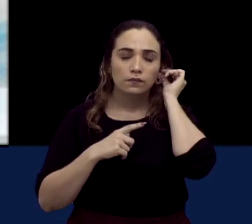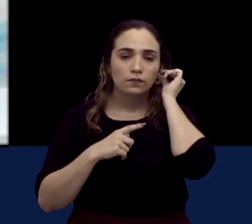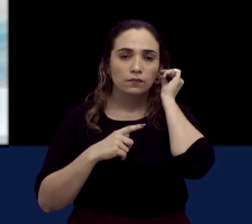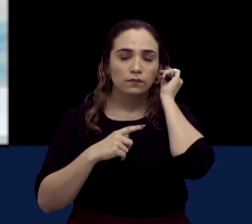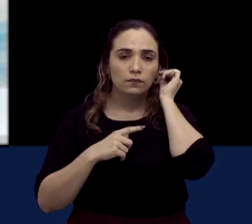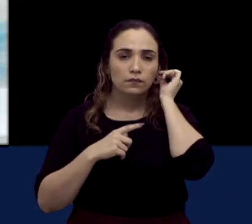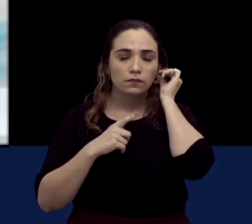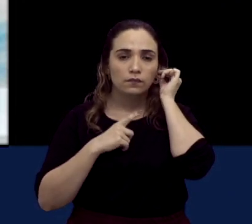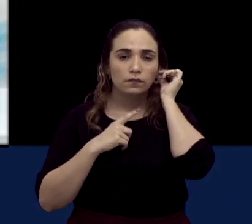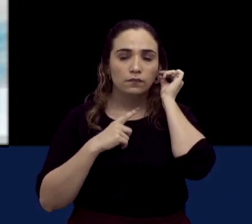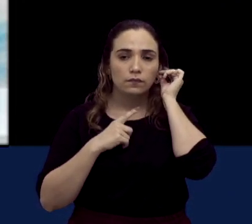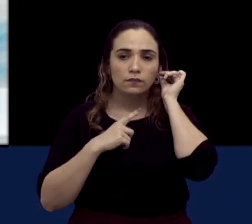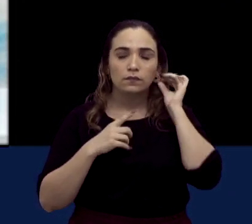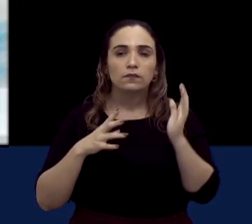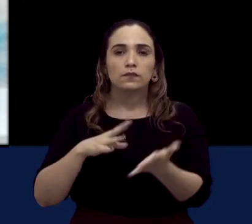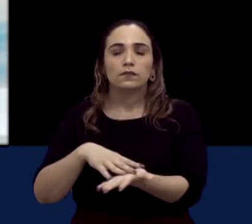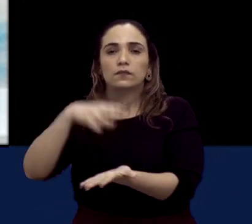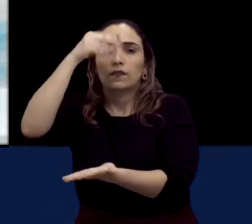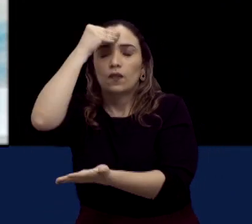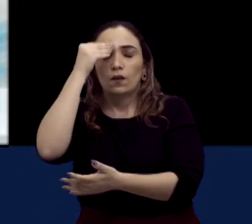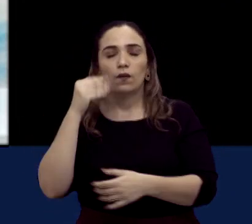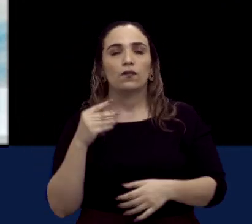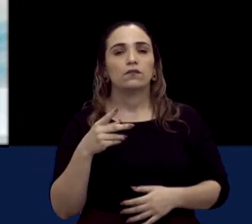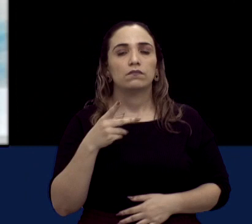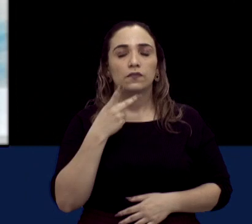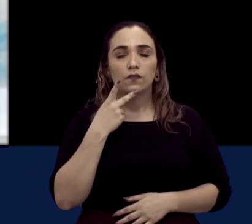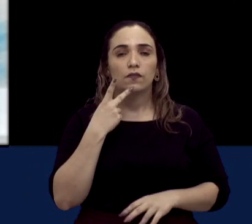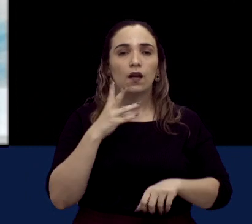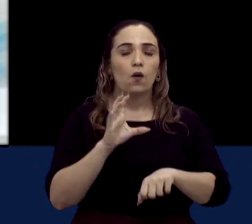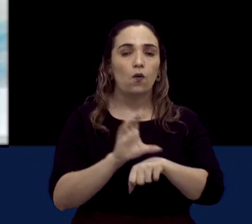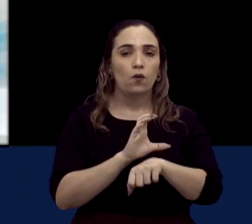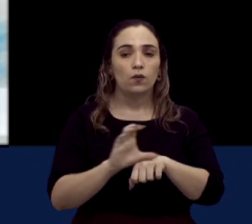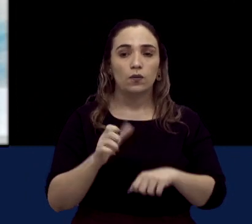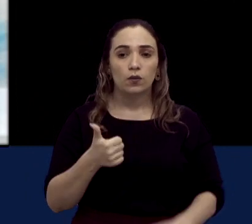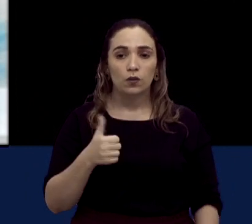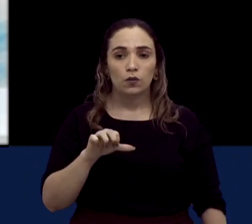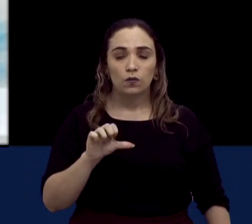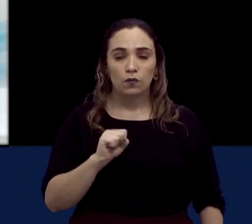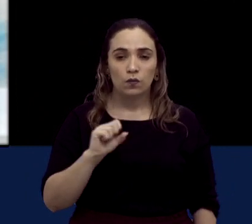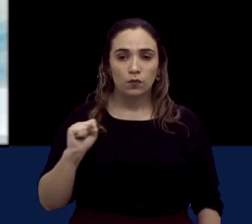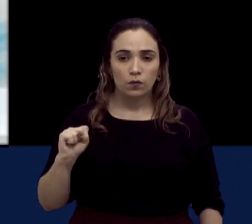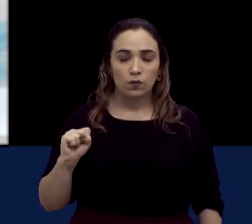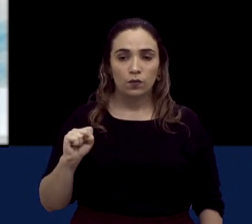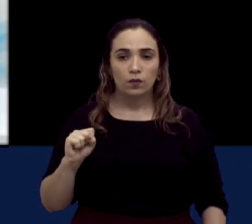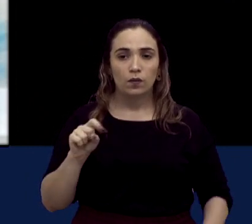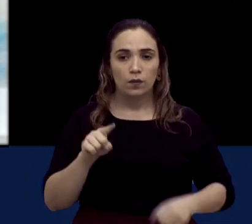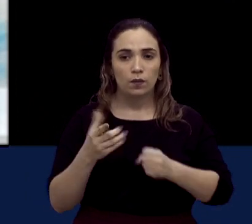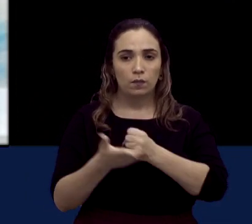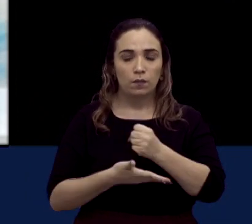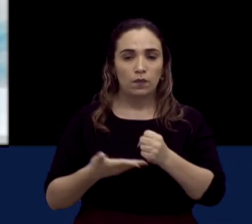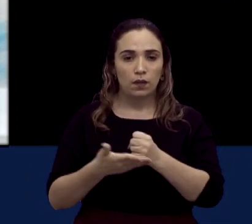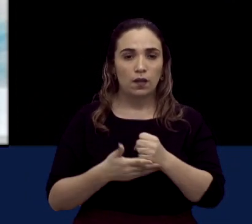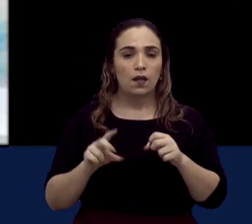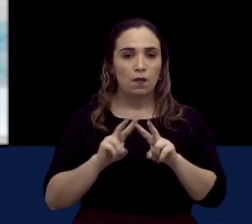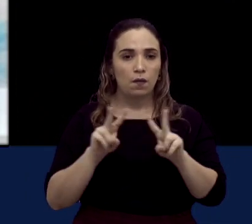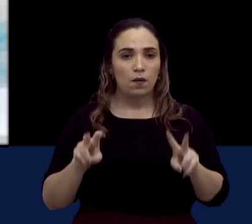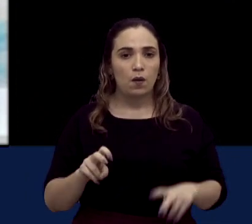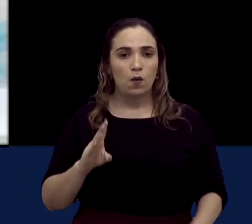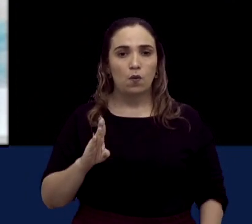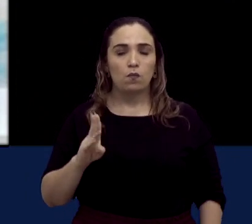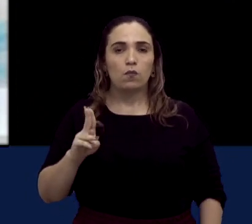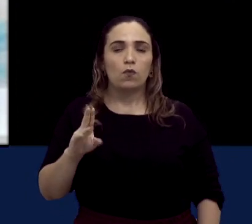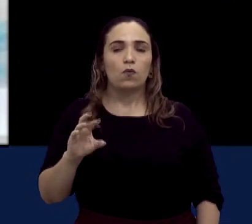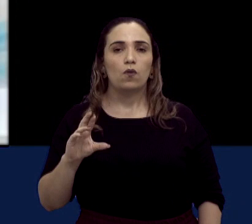teóricos afirmam que a Constituição de 1988 a base dela é o modelo burocrático,